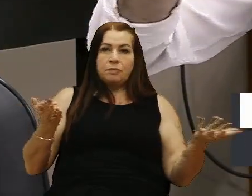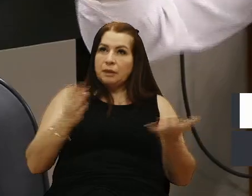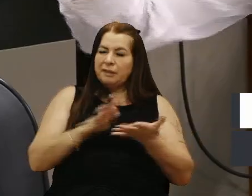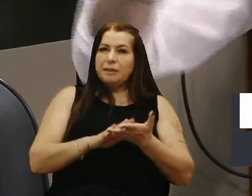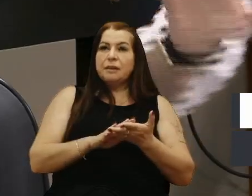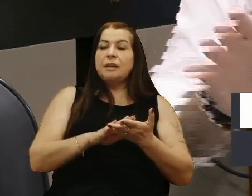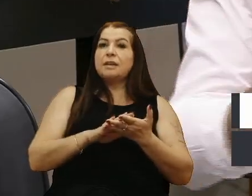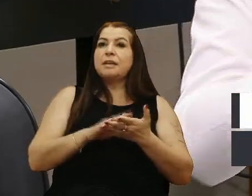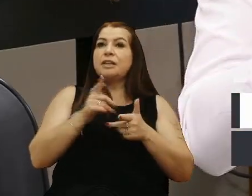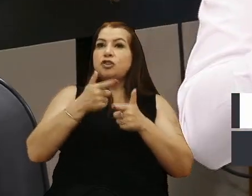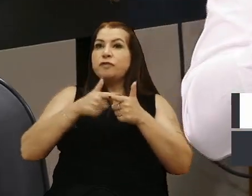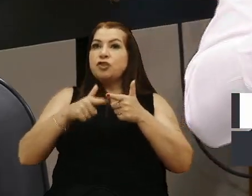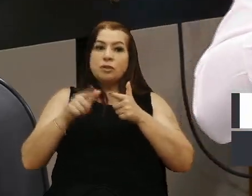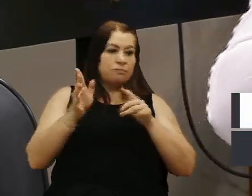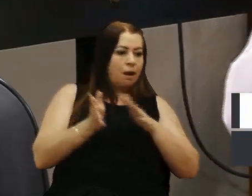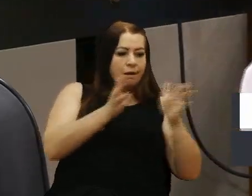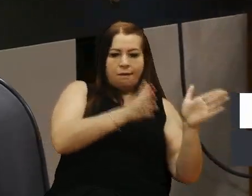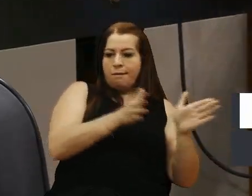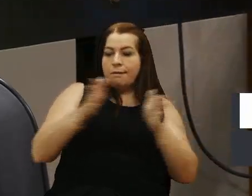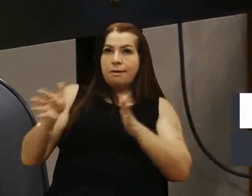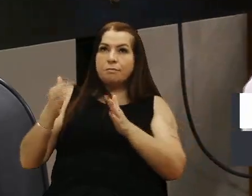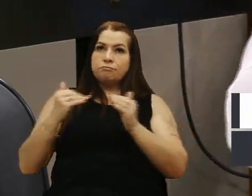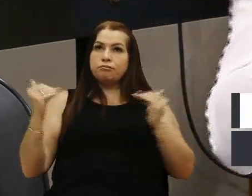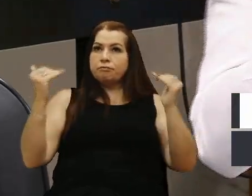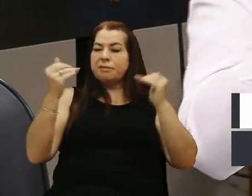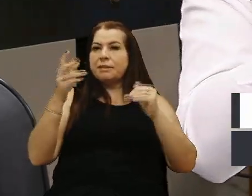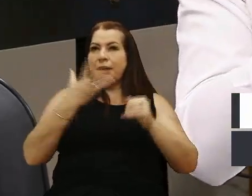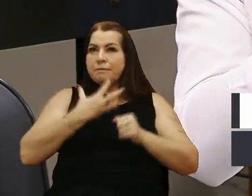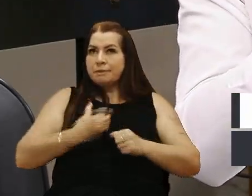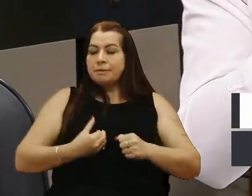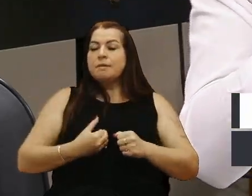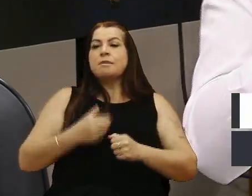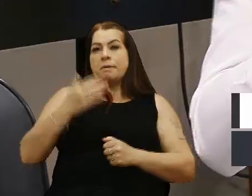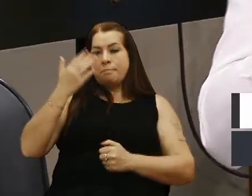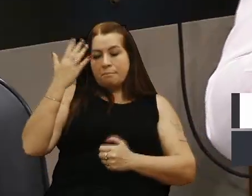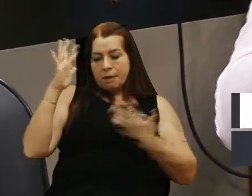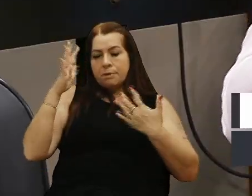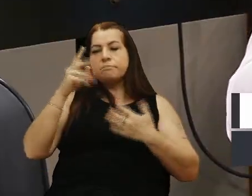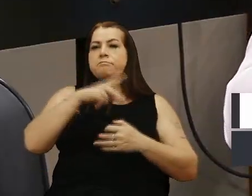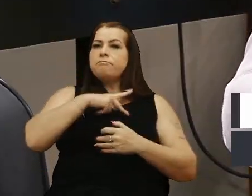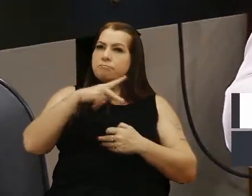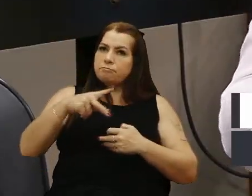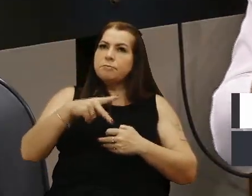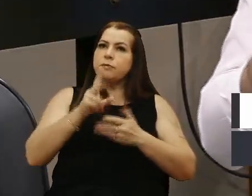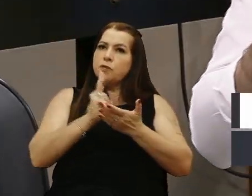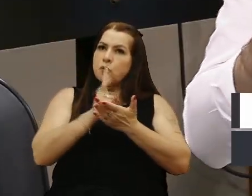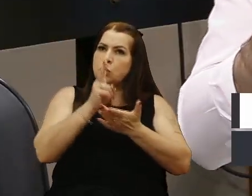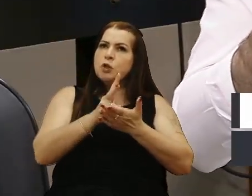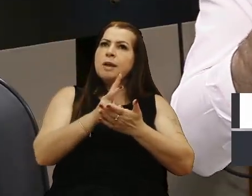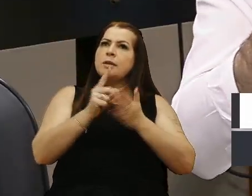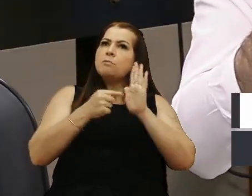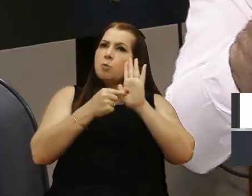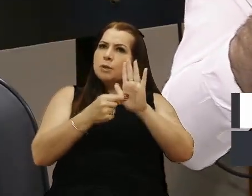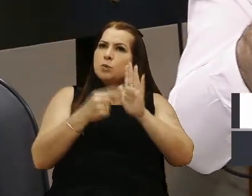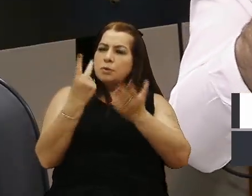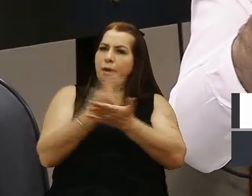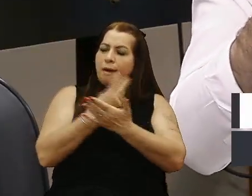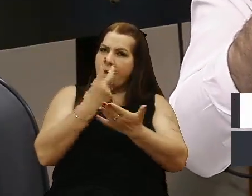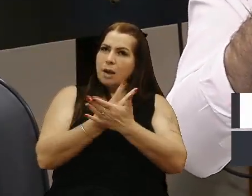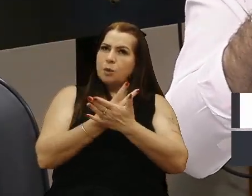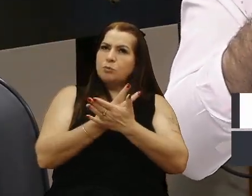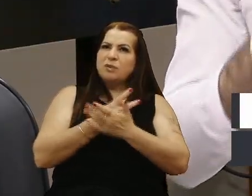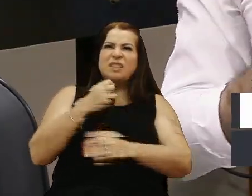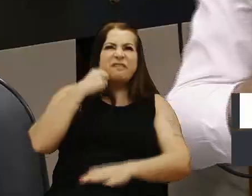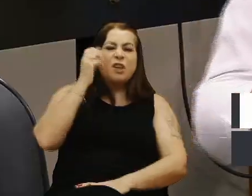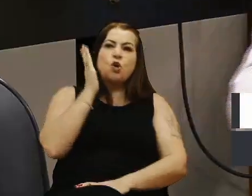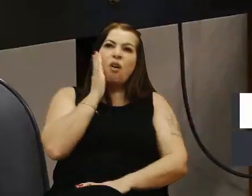aqui é dividido em castas, em oligarquias, que a gente está cansado. Parabéns, presidente, a gente vai continuar aqui expondo o que está de errado, criem